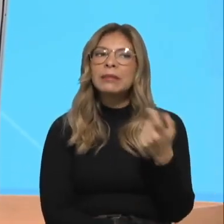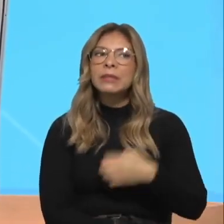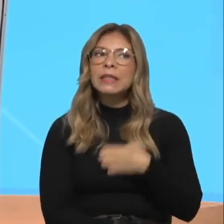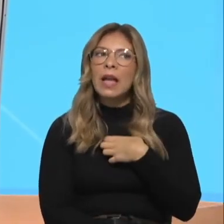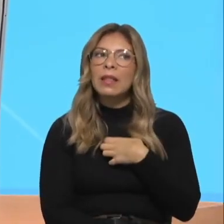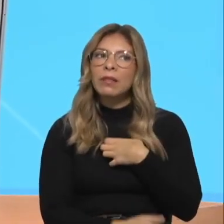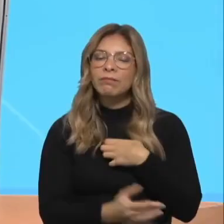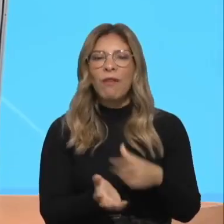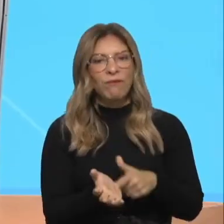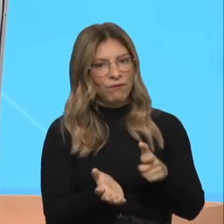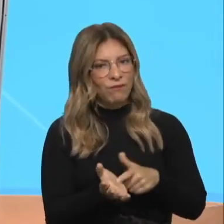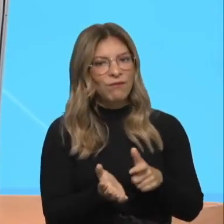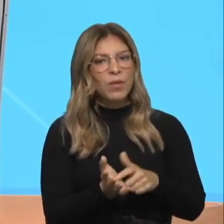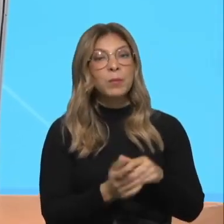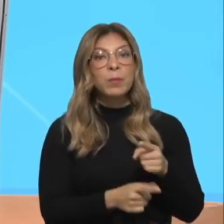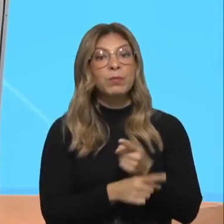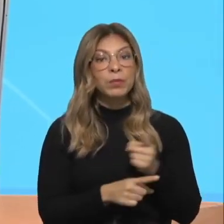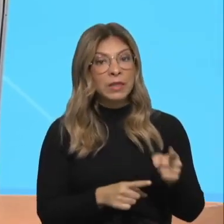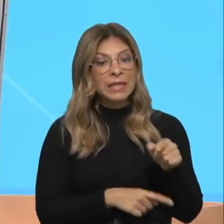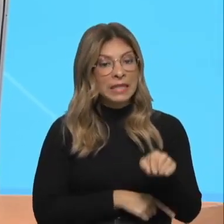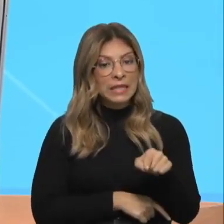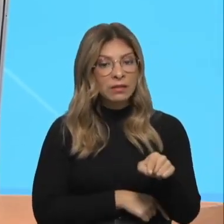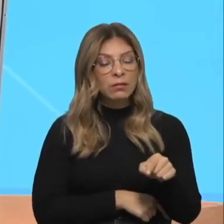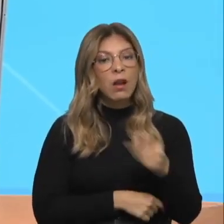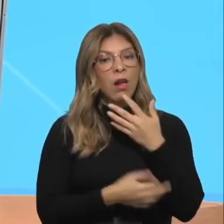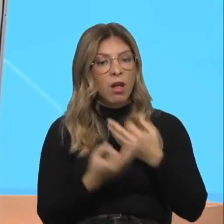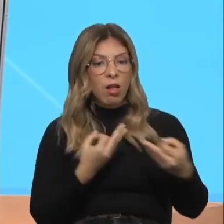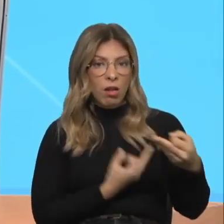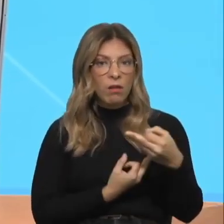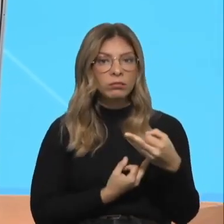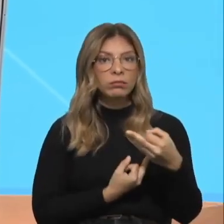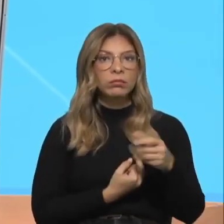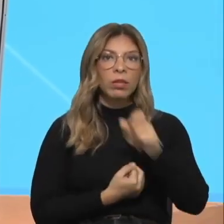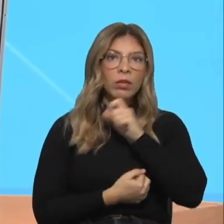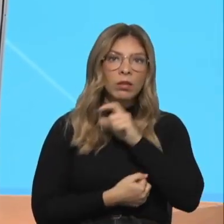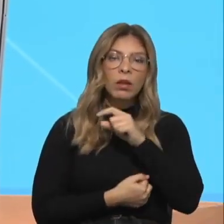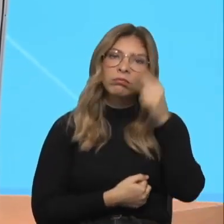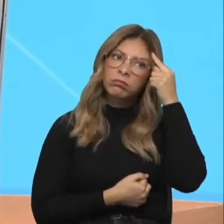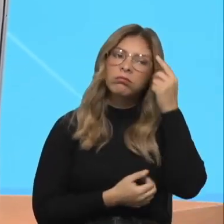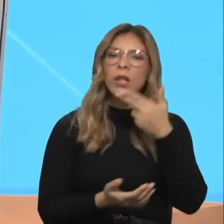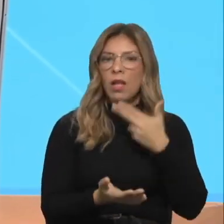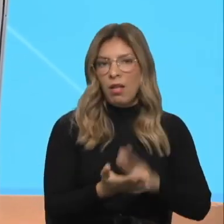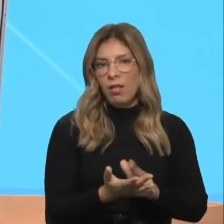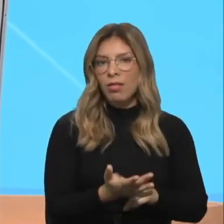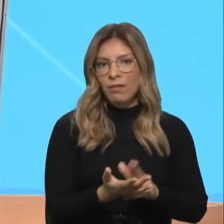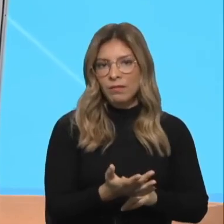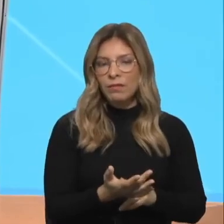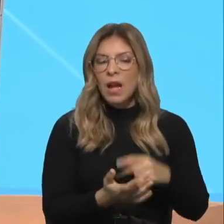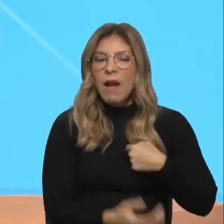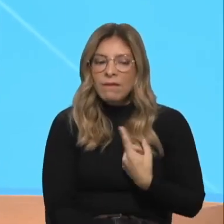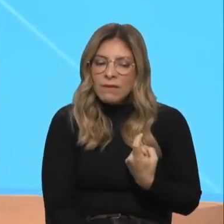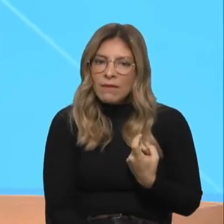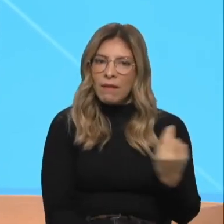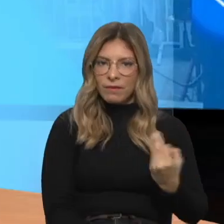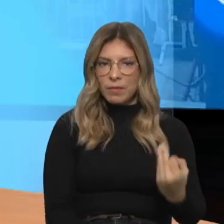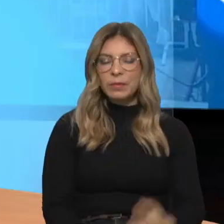para que, precisamente, o Evangelho possa falar a cada pessoa e a cada realidade segundo a sua necessidade.